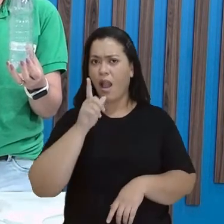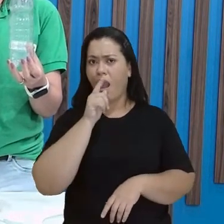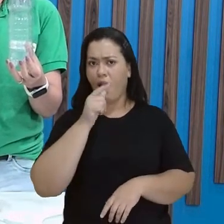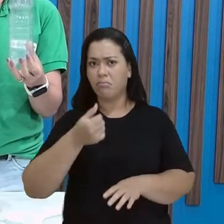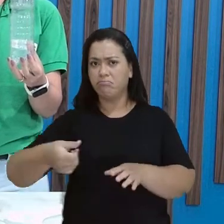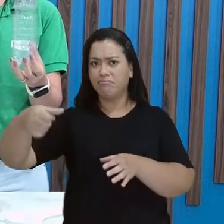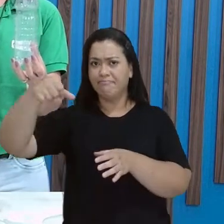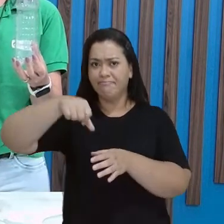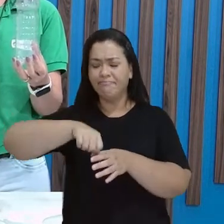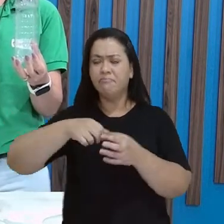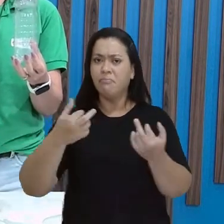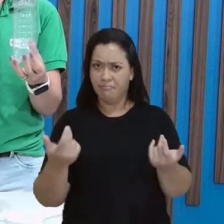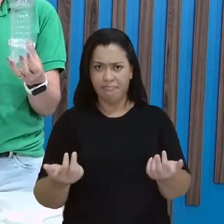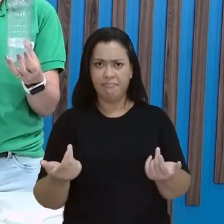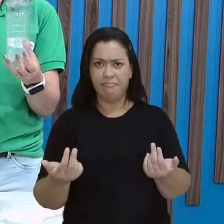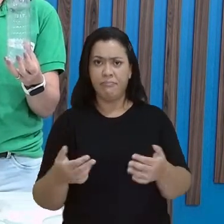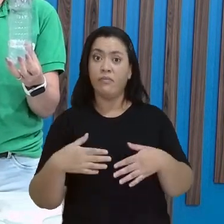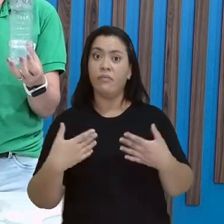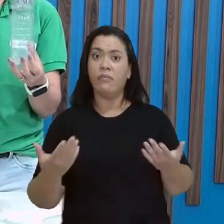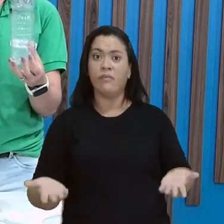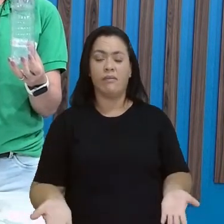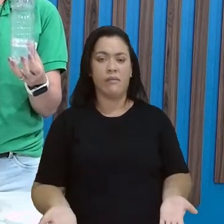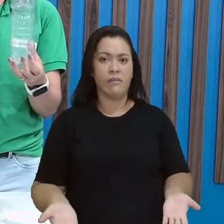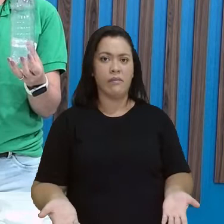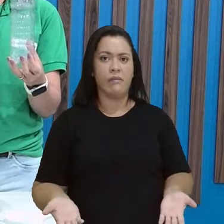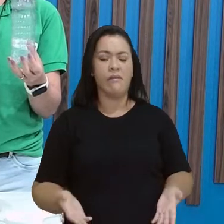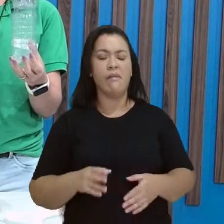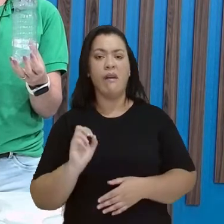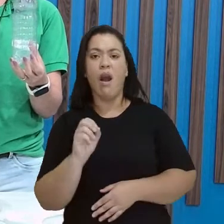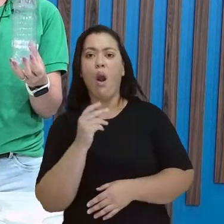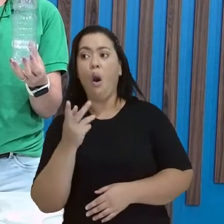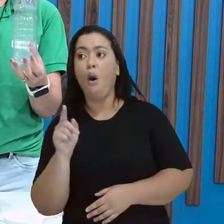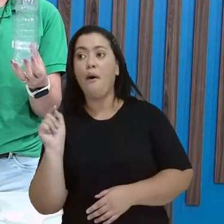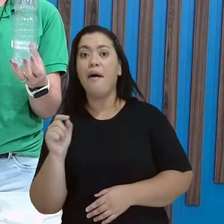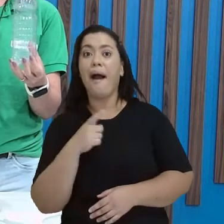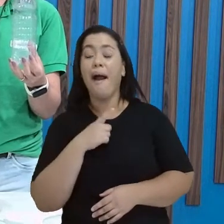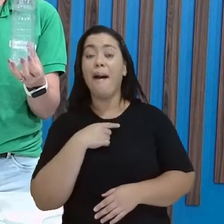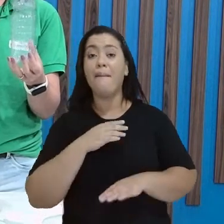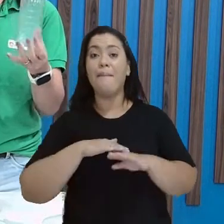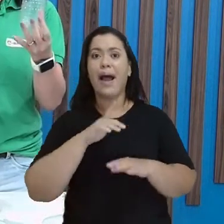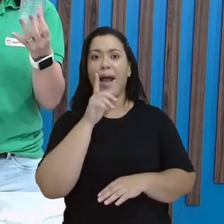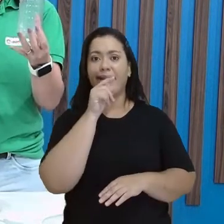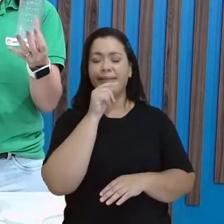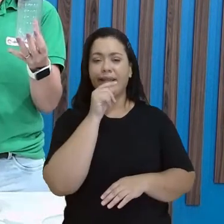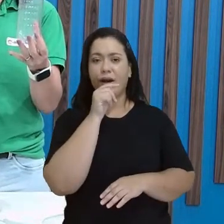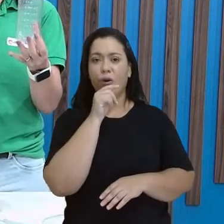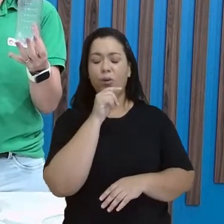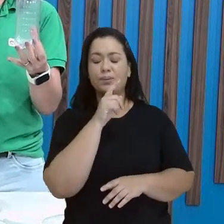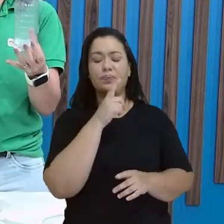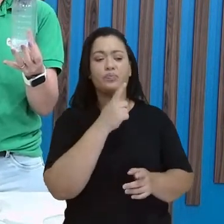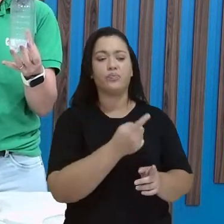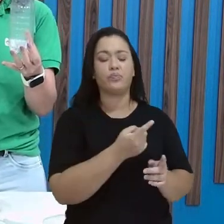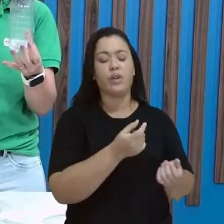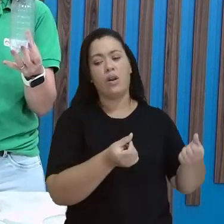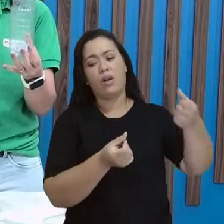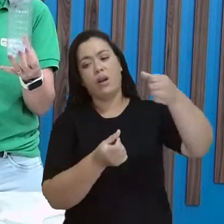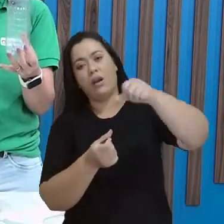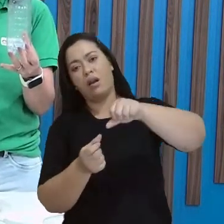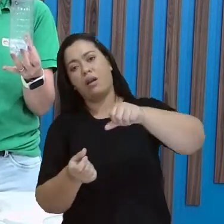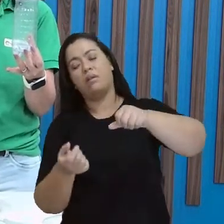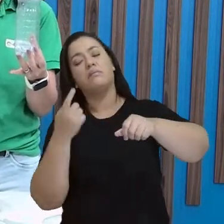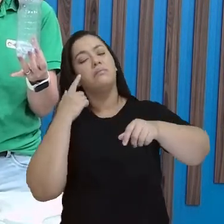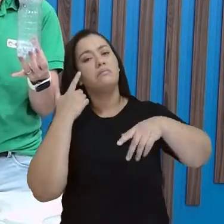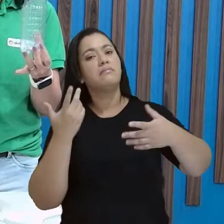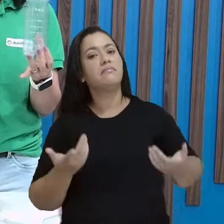água, né? A mesma quantidade? Ou essa daqui tem mais água do que essa quando eu for colocar de uma